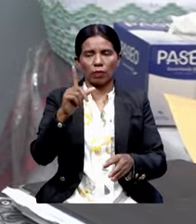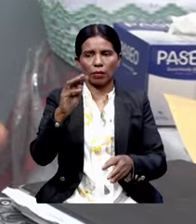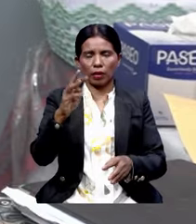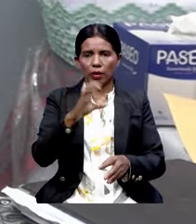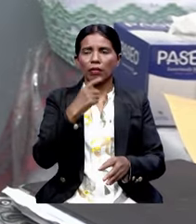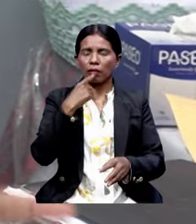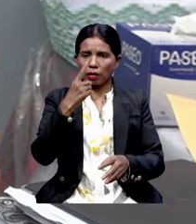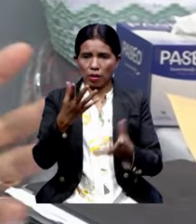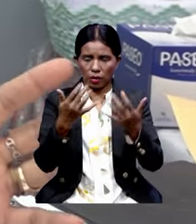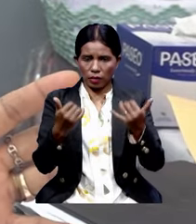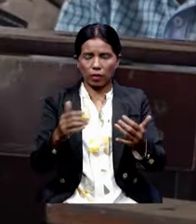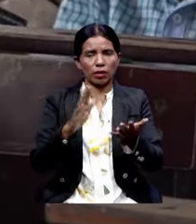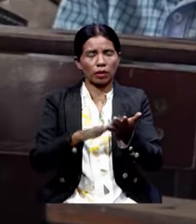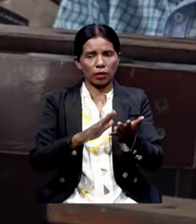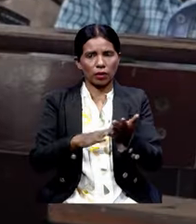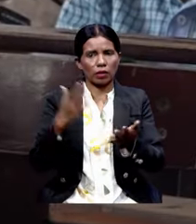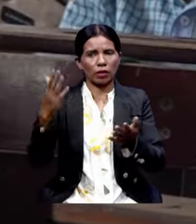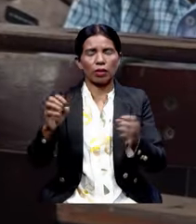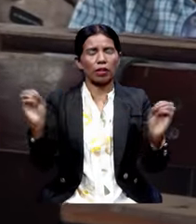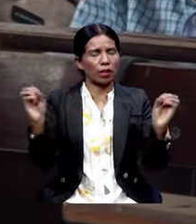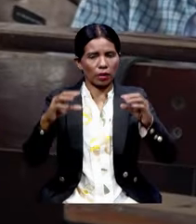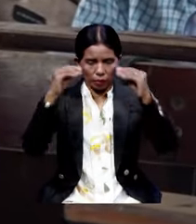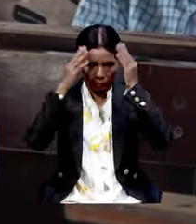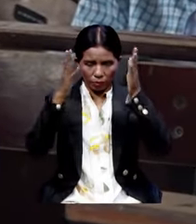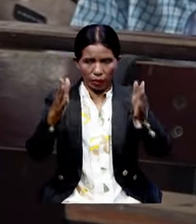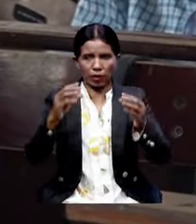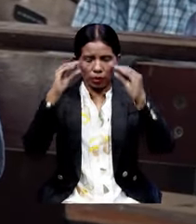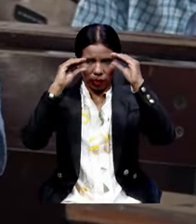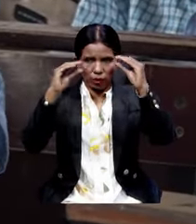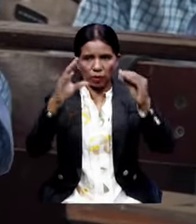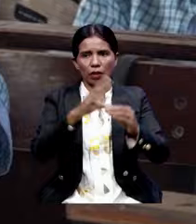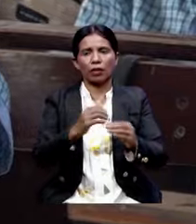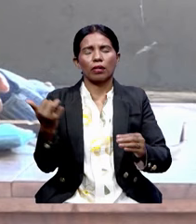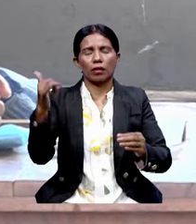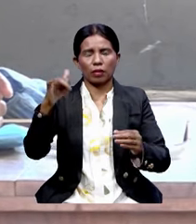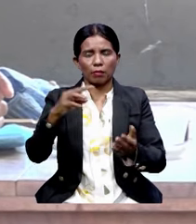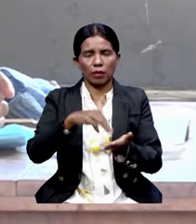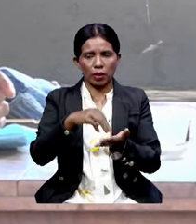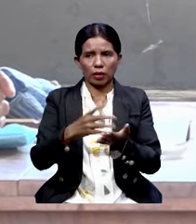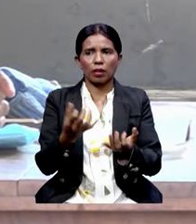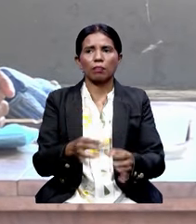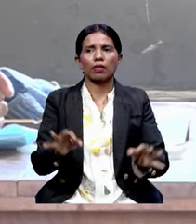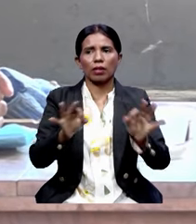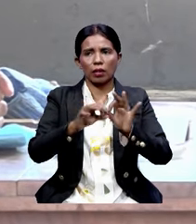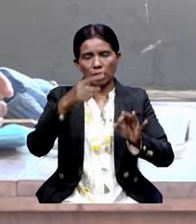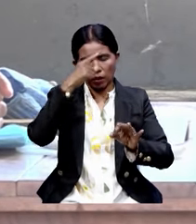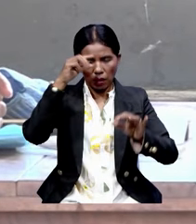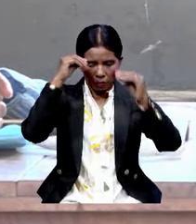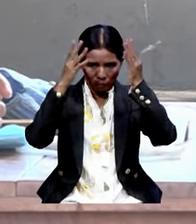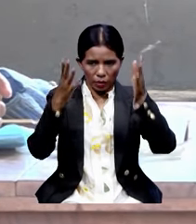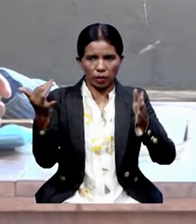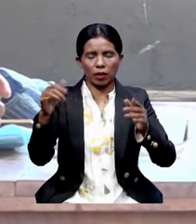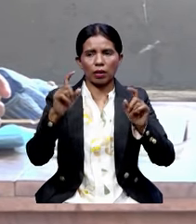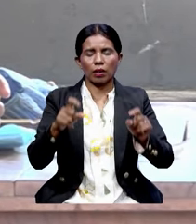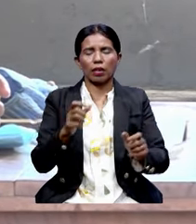Chateten, da Daune e a Escola Refere, menos teves professor a tornar em disciplina sira nebe importante, tamba professor sira ne tem que